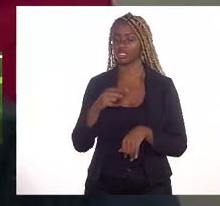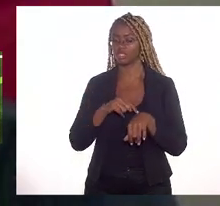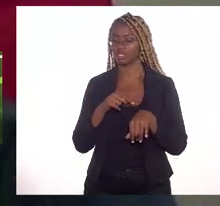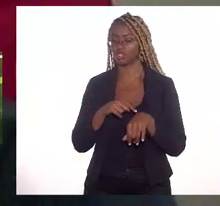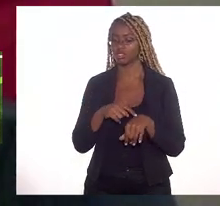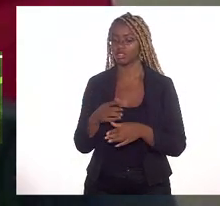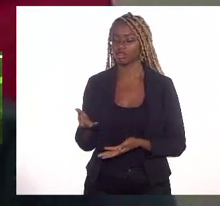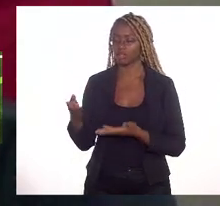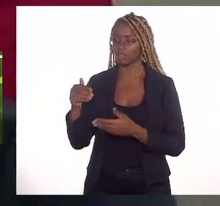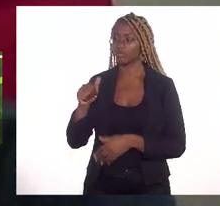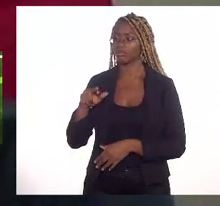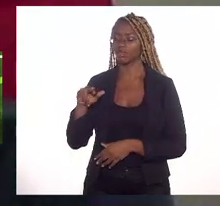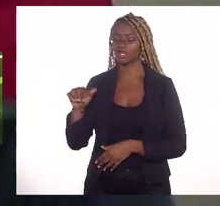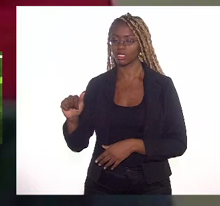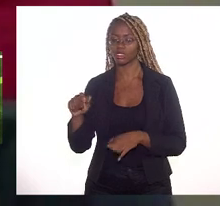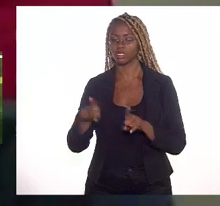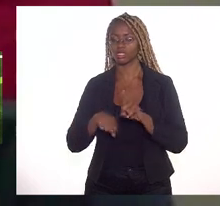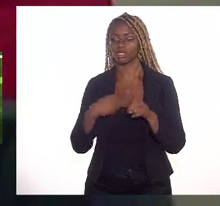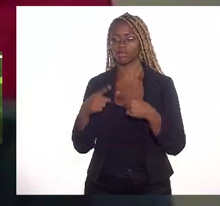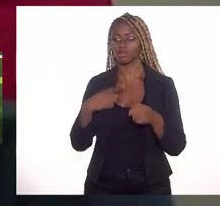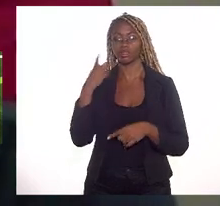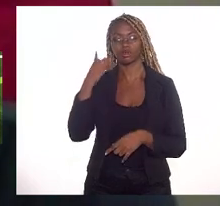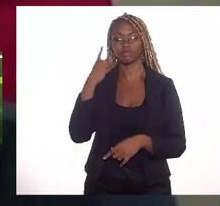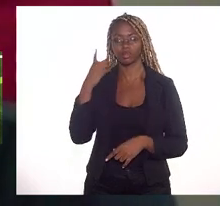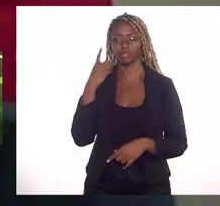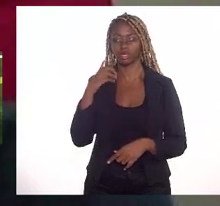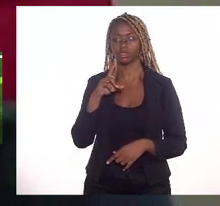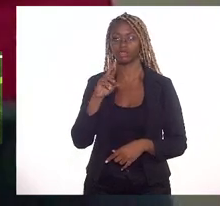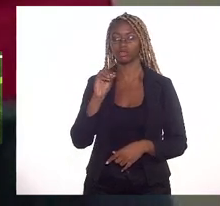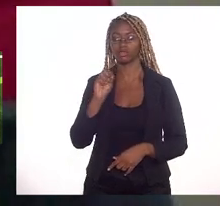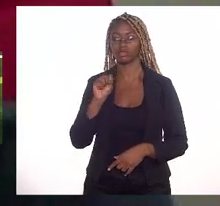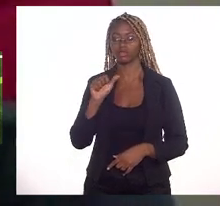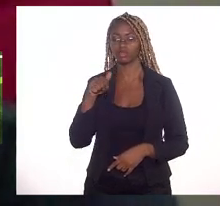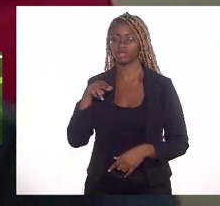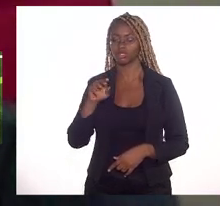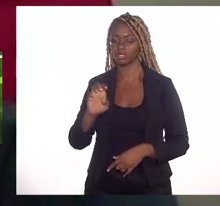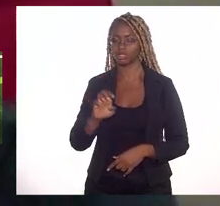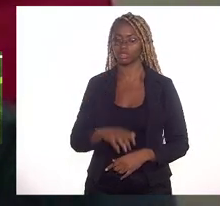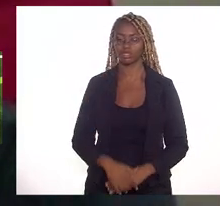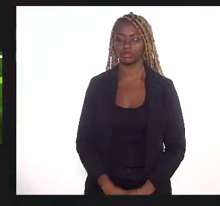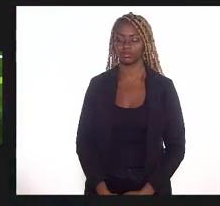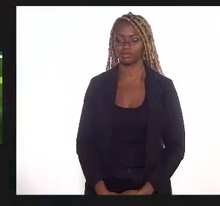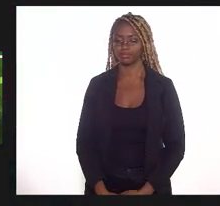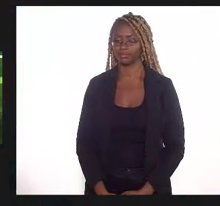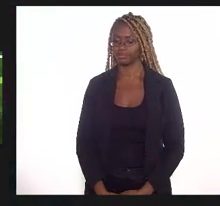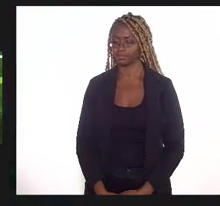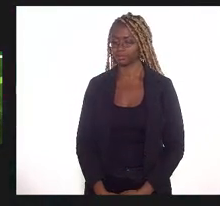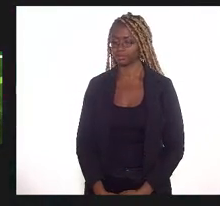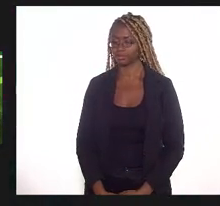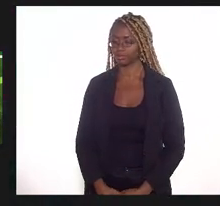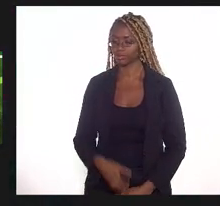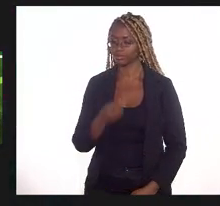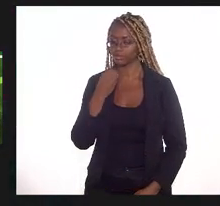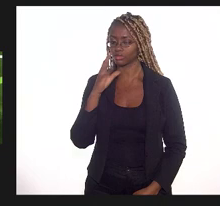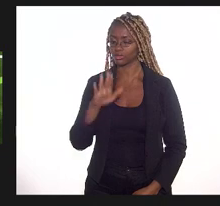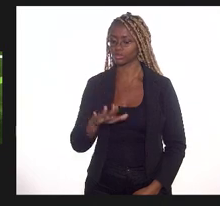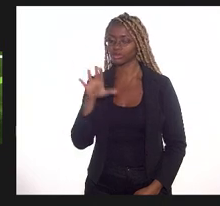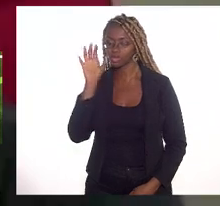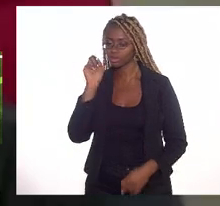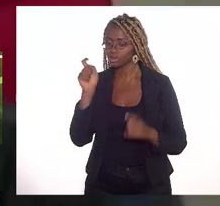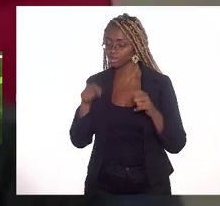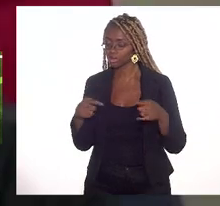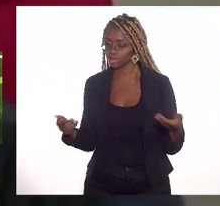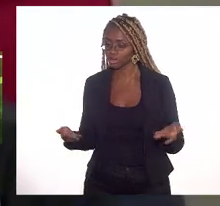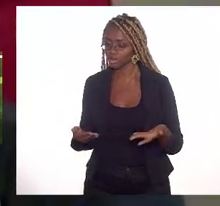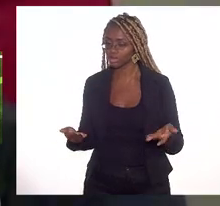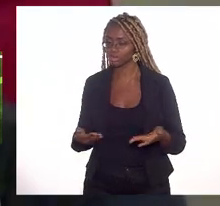Passa a palavra em seguida à deputada Rosane Félix. Maria Clara, por favor. Boa tarde, me ouvem agora? Muito bem,